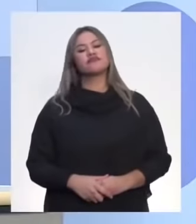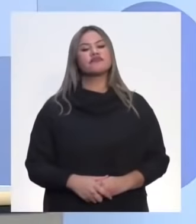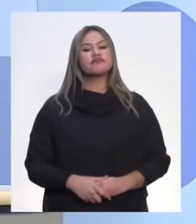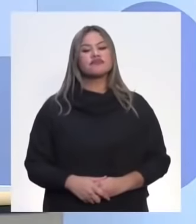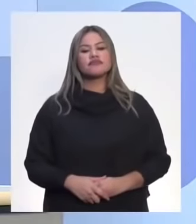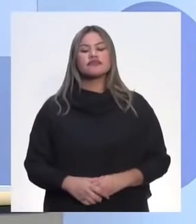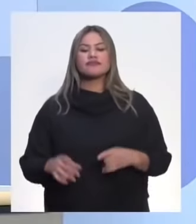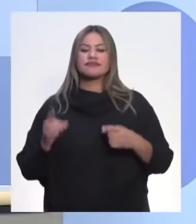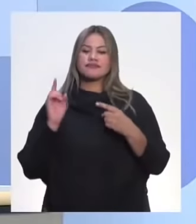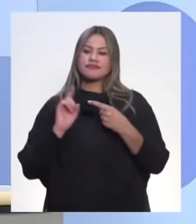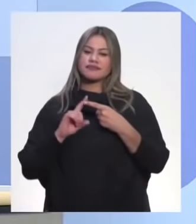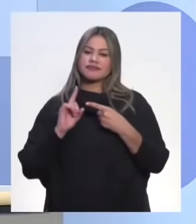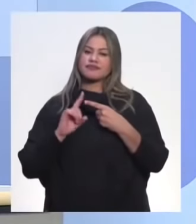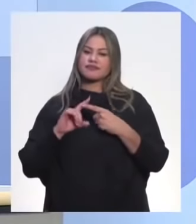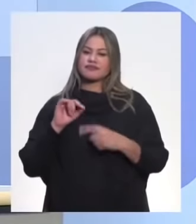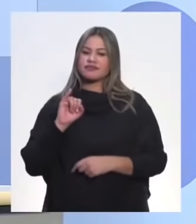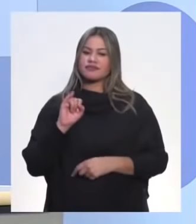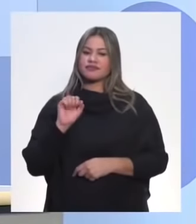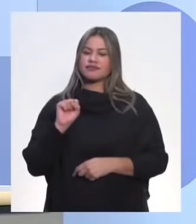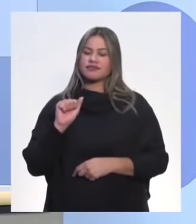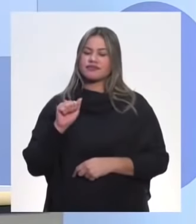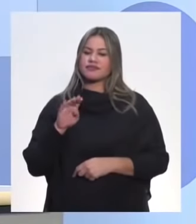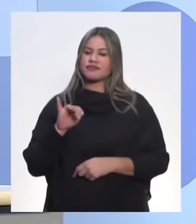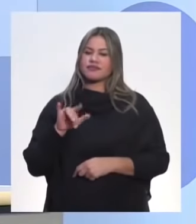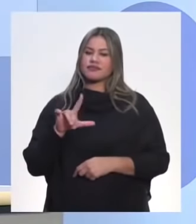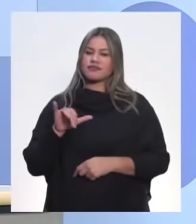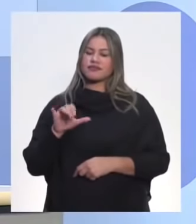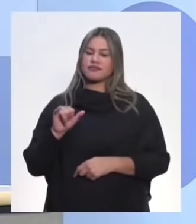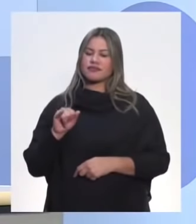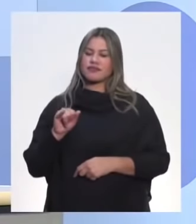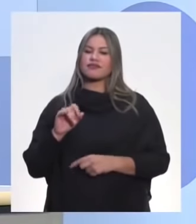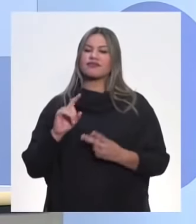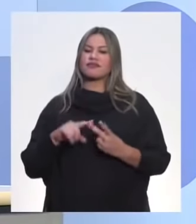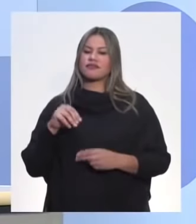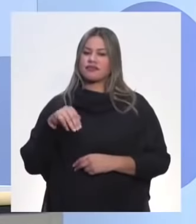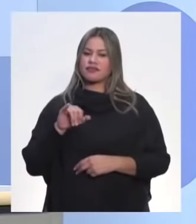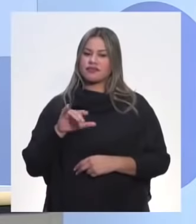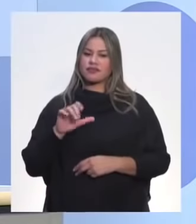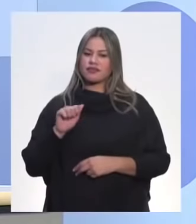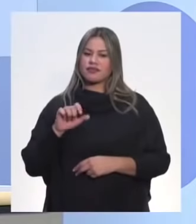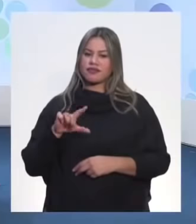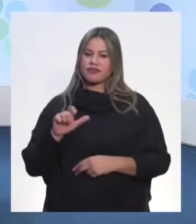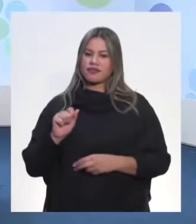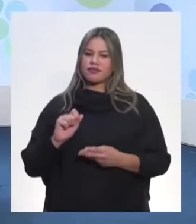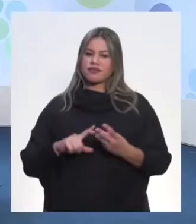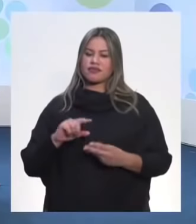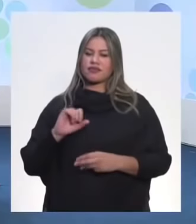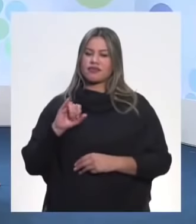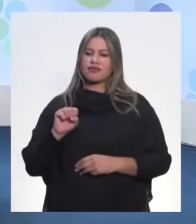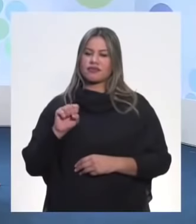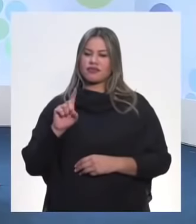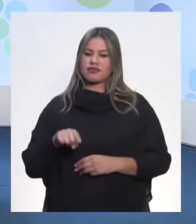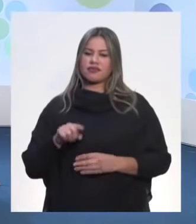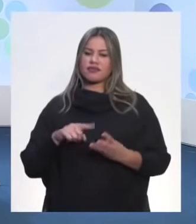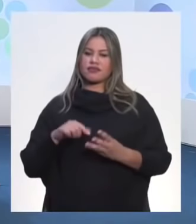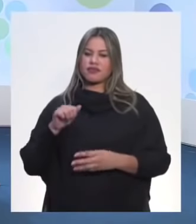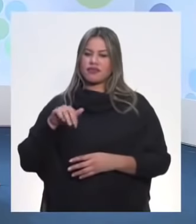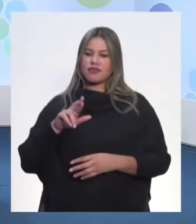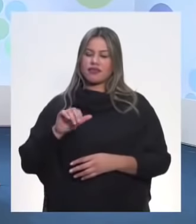primeira, a Isabelle, a Micaela, o José Fernando, a Maria Eduarda, o João